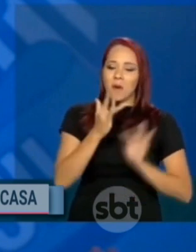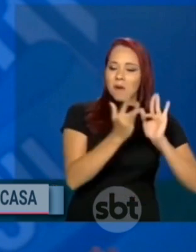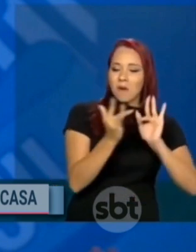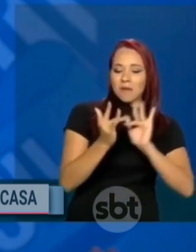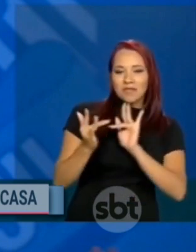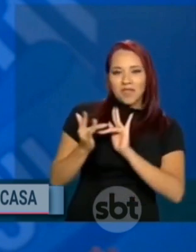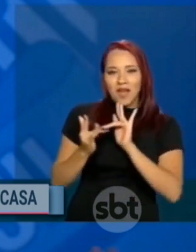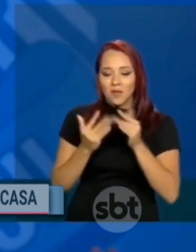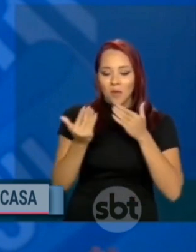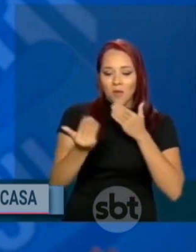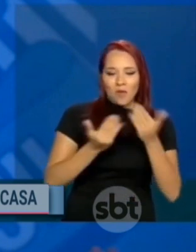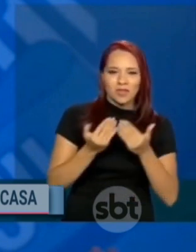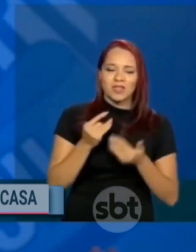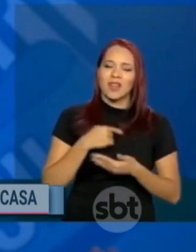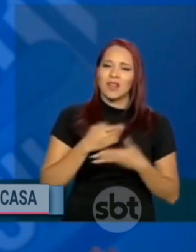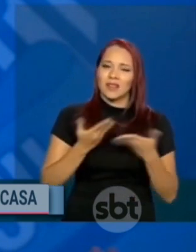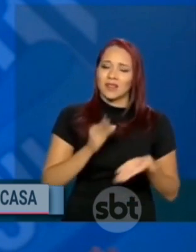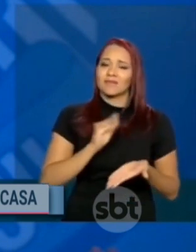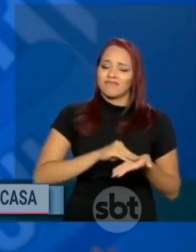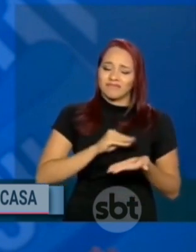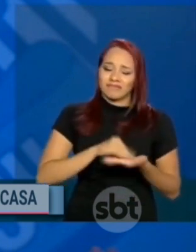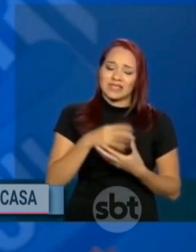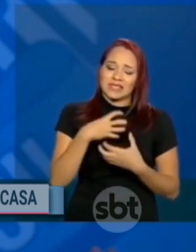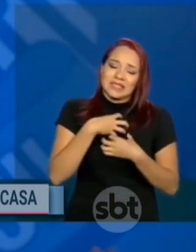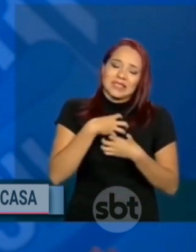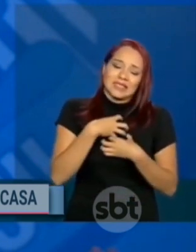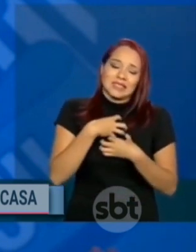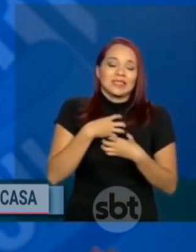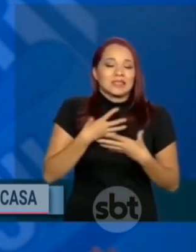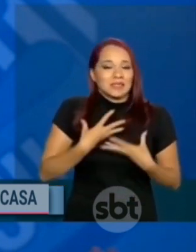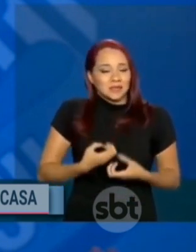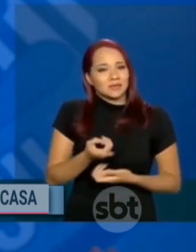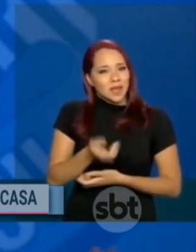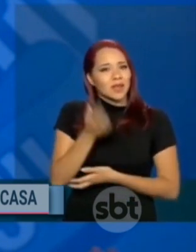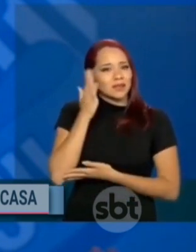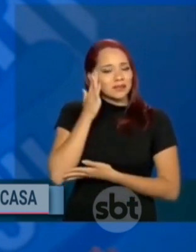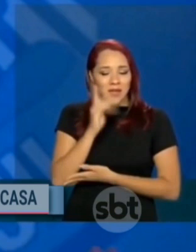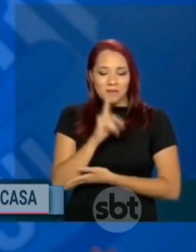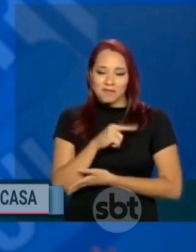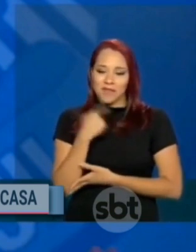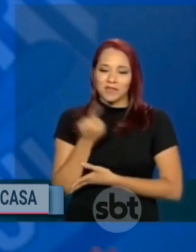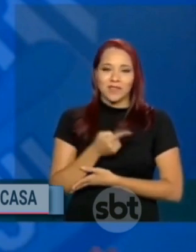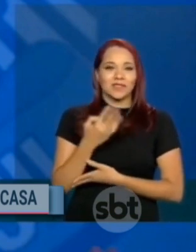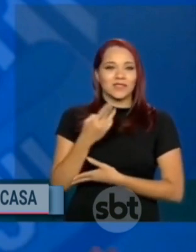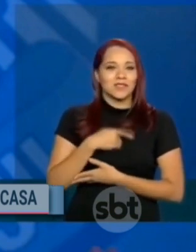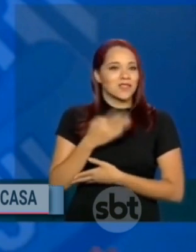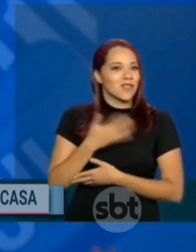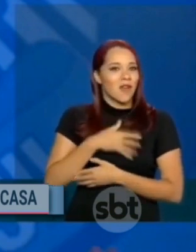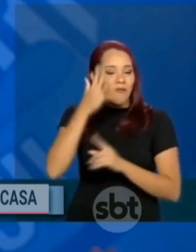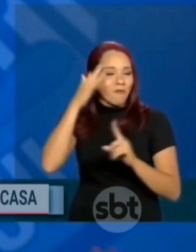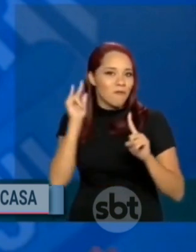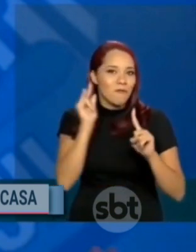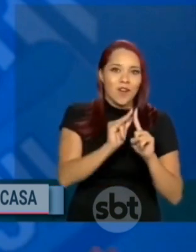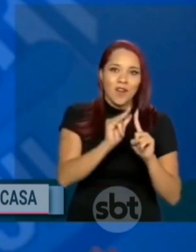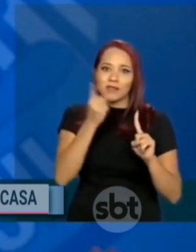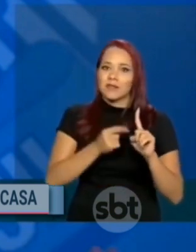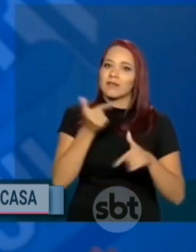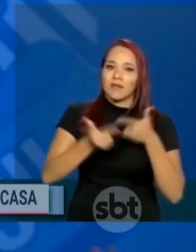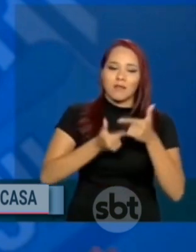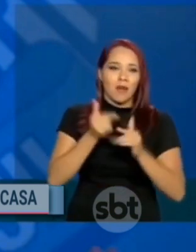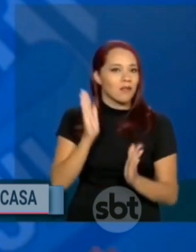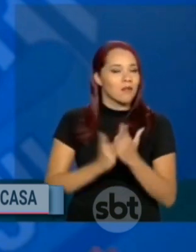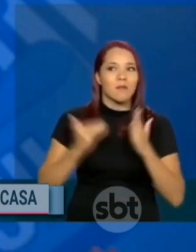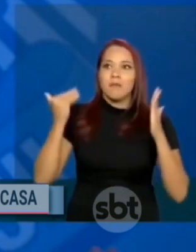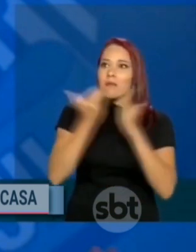contato com a sua plateia. E deve estar sentindo muita falta dela. Mas saiba que nós, como fãs do seu trabalho, ficamos mais